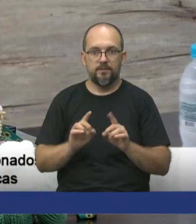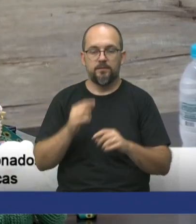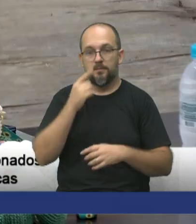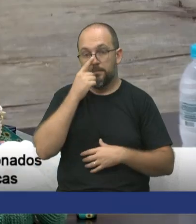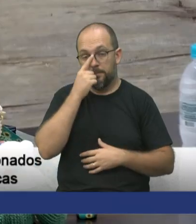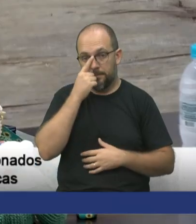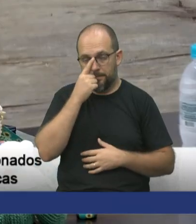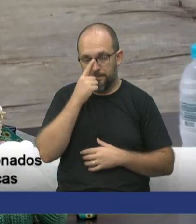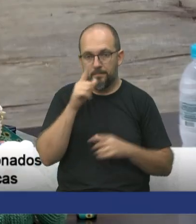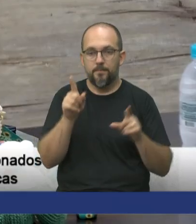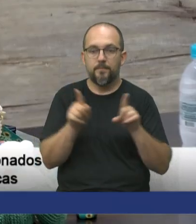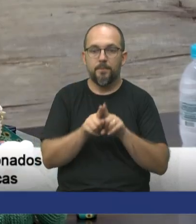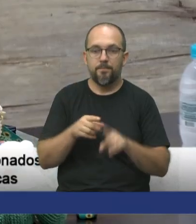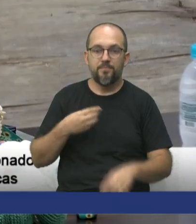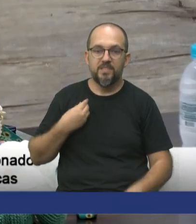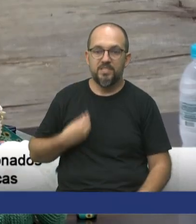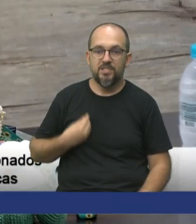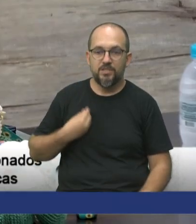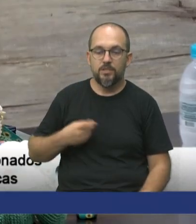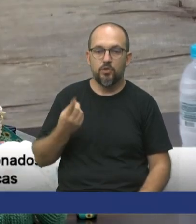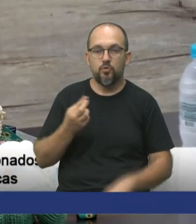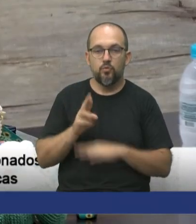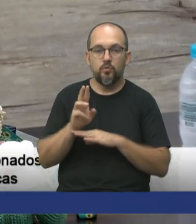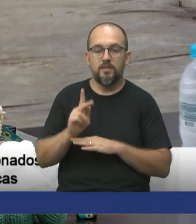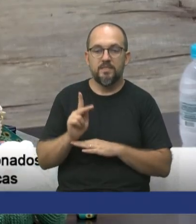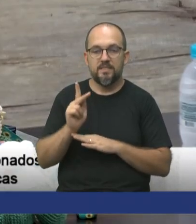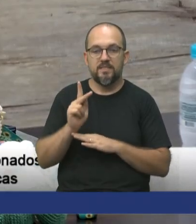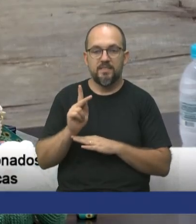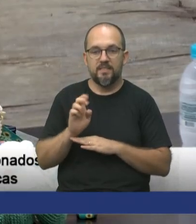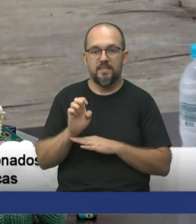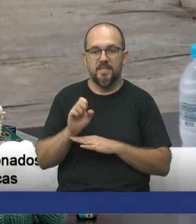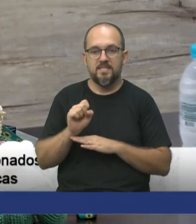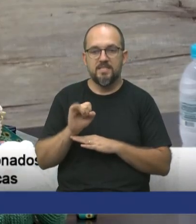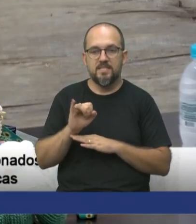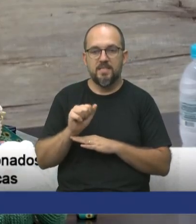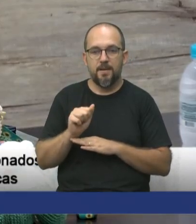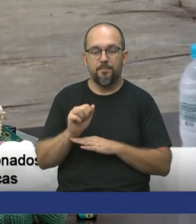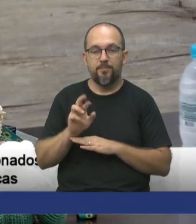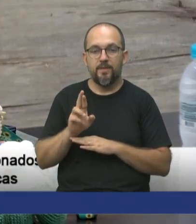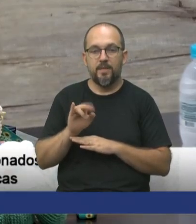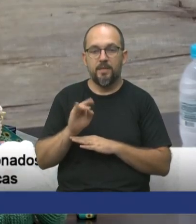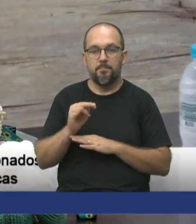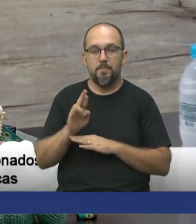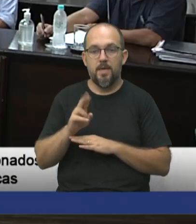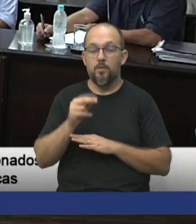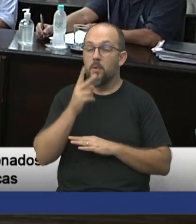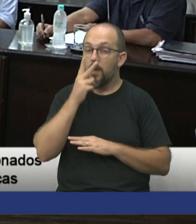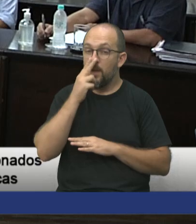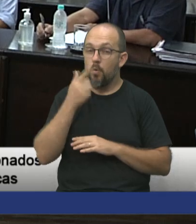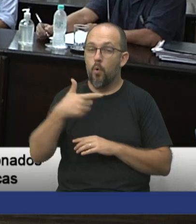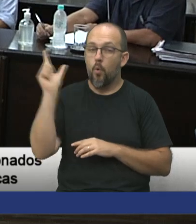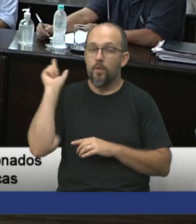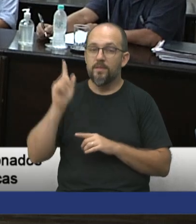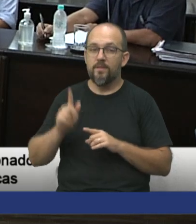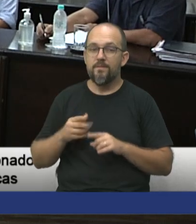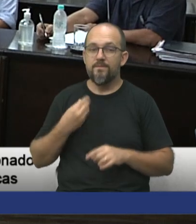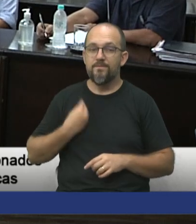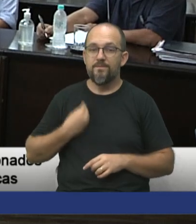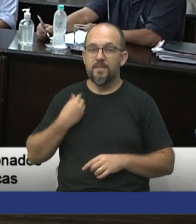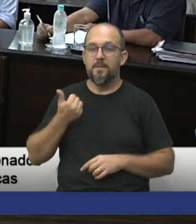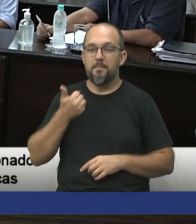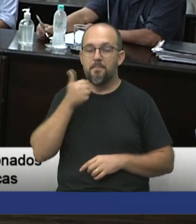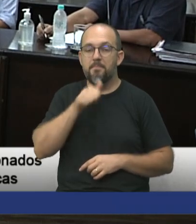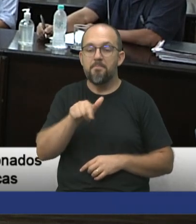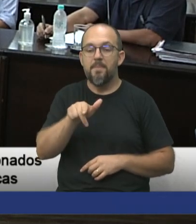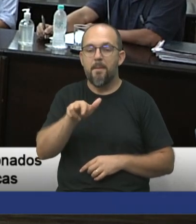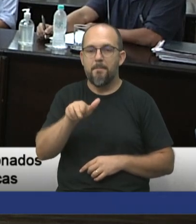Registro a presença da doutora Késia Ribeiro, que eu acho que foi minha irmã numa outra vida, só pode, presidente da Comissão